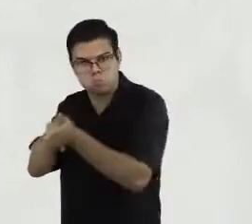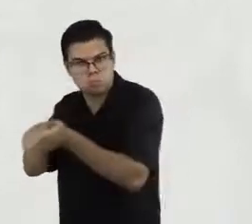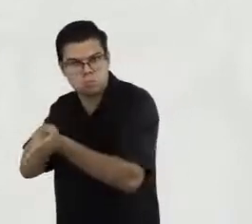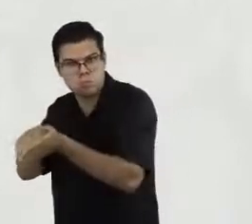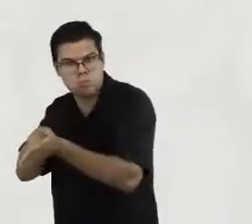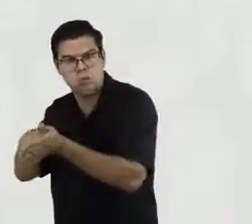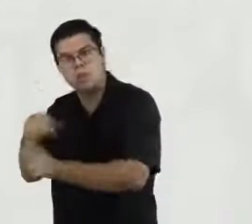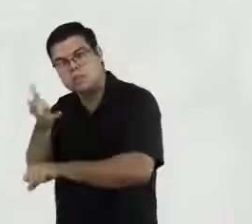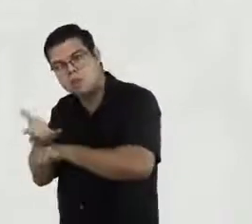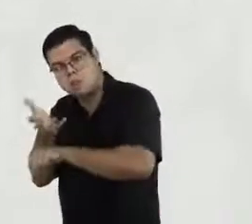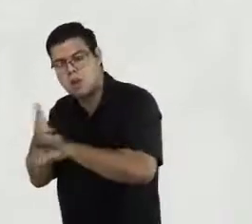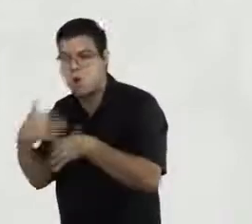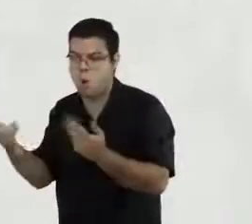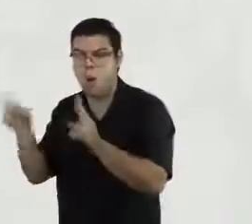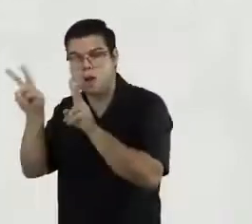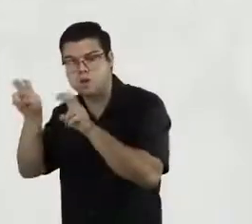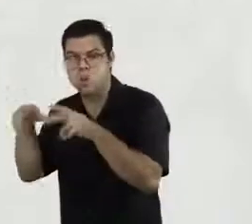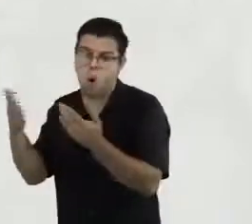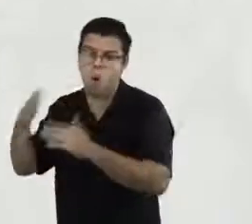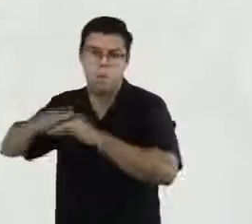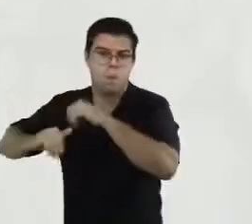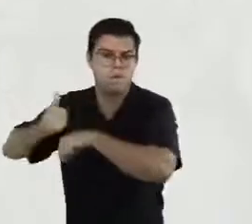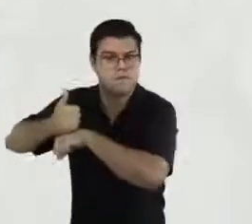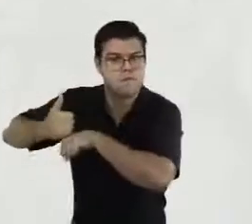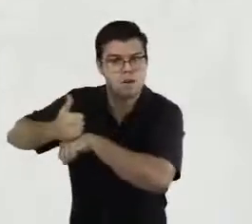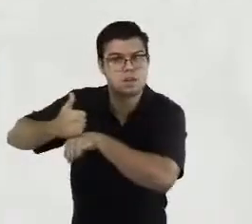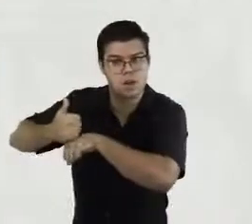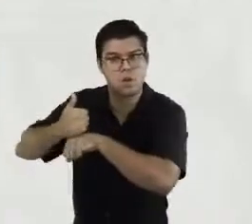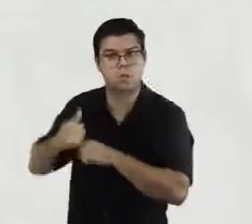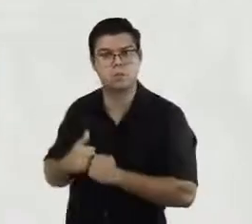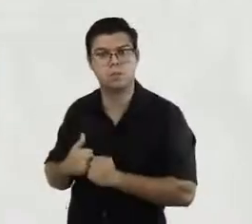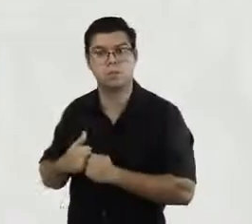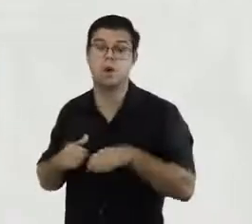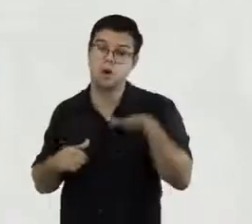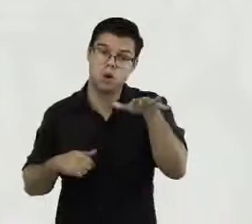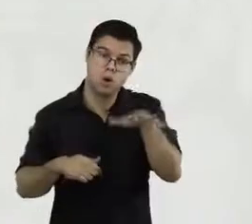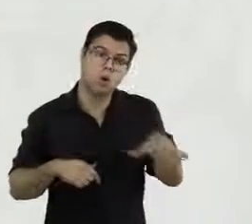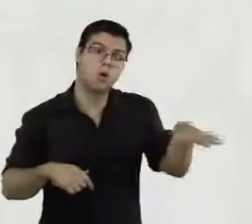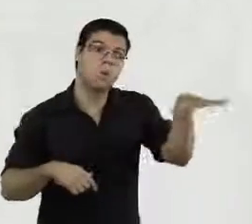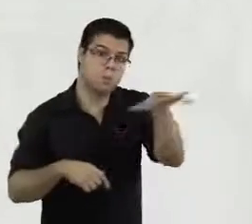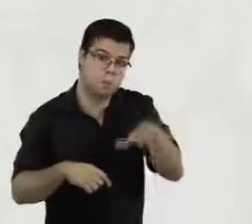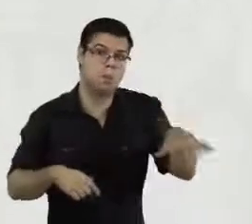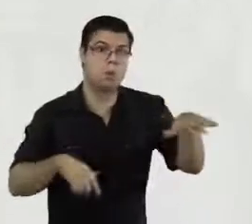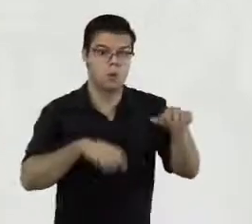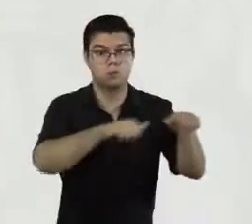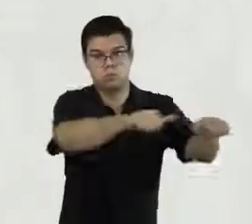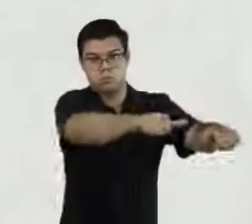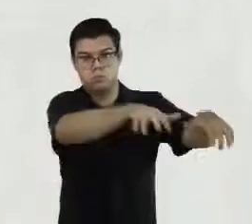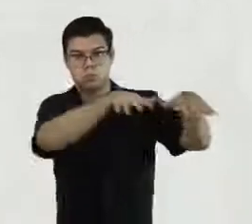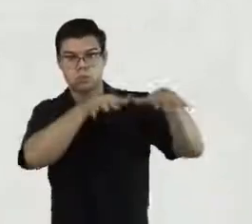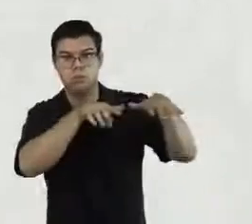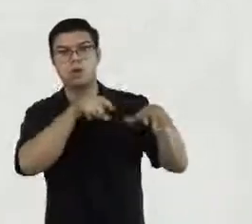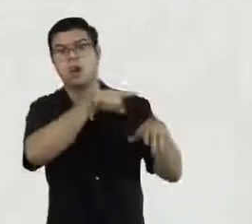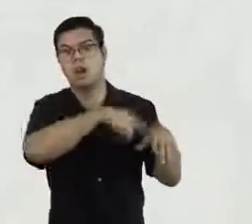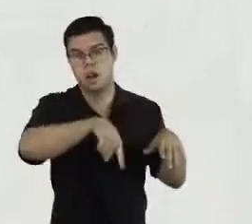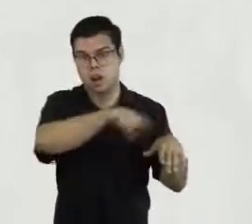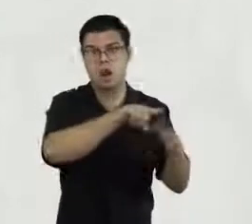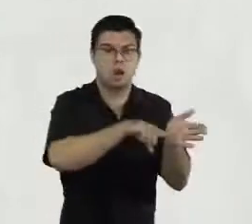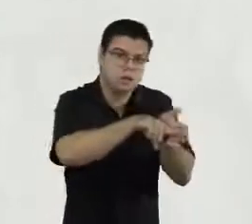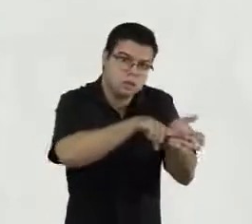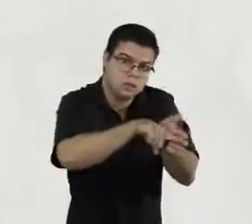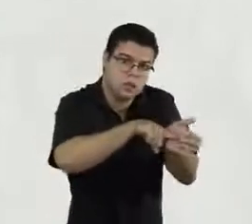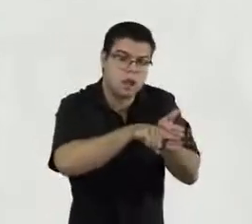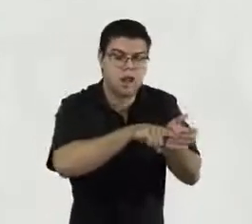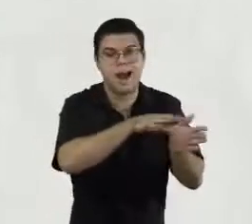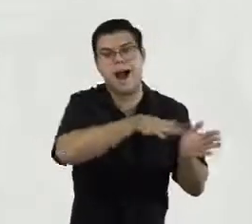assunto, ou profissão, ao contrário do público em geral, que, junto com especialistas, sobretudo nas áreas de ciências